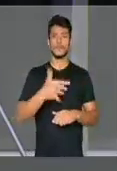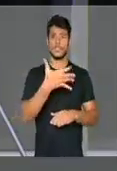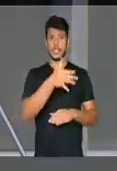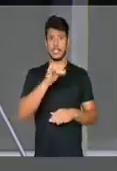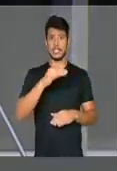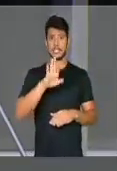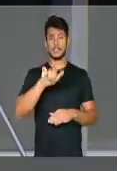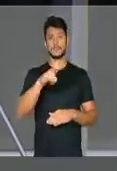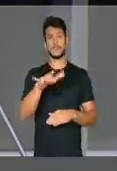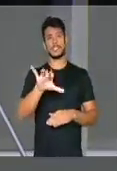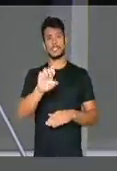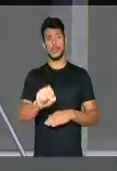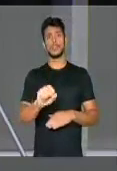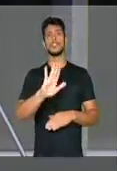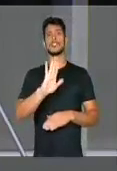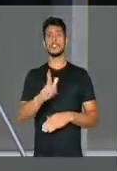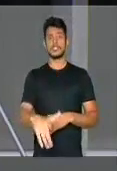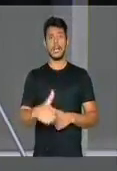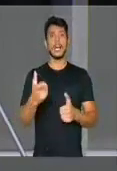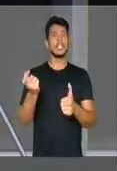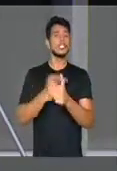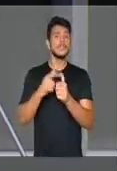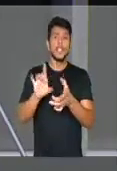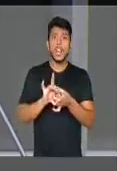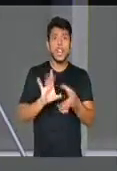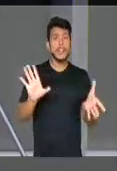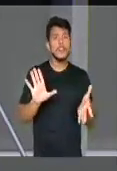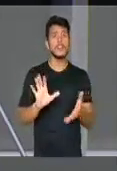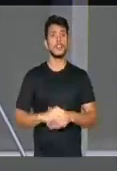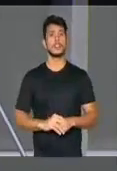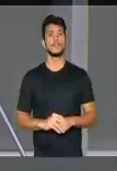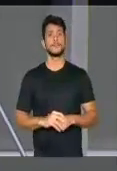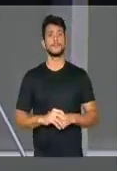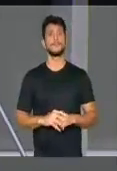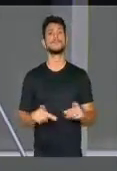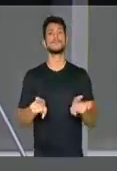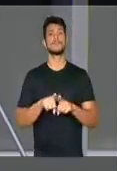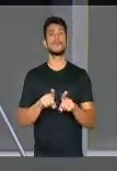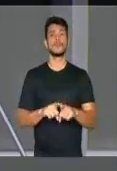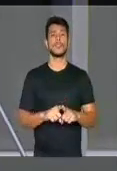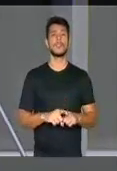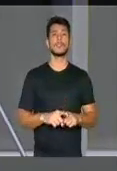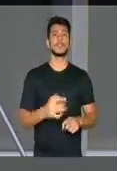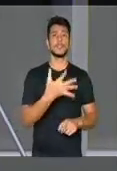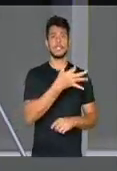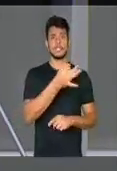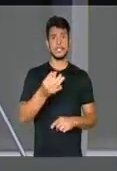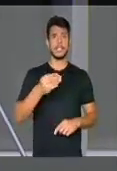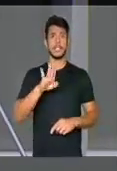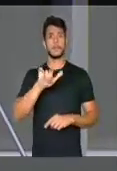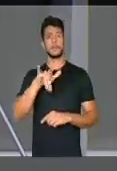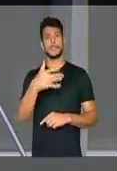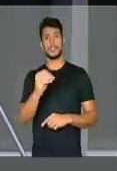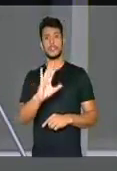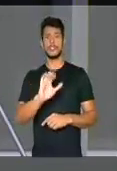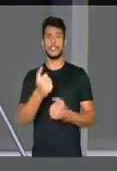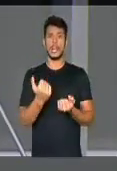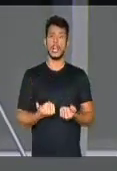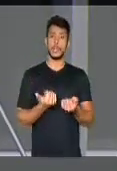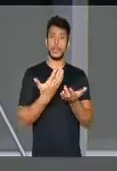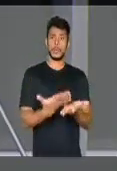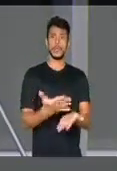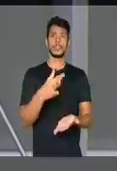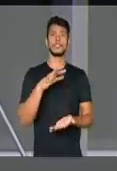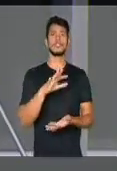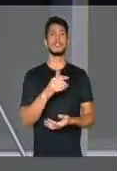de reais do agronegócio com a Previdência e os 100 bilhões em patrimônio doados às